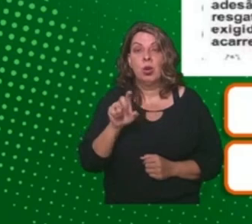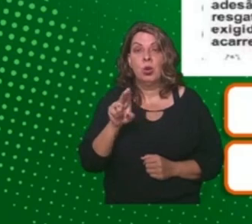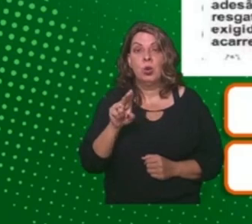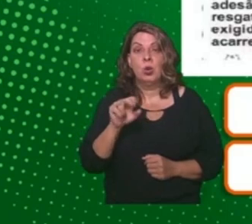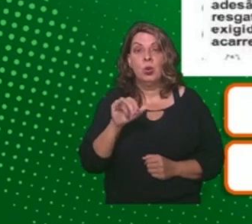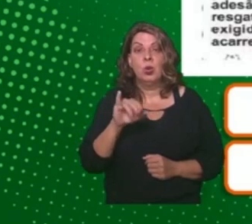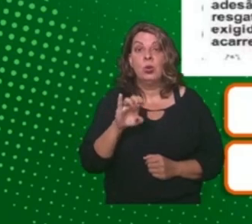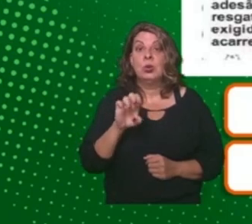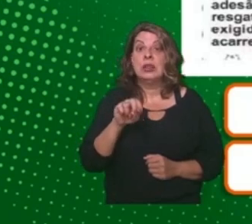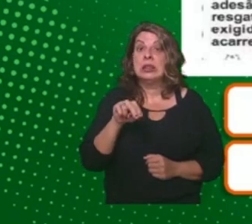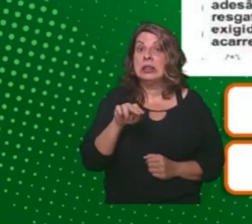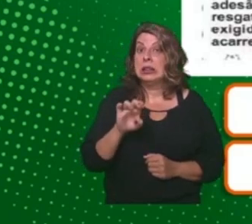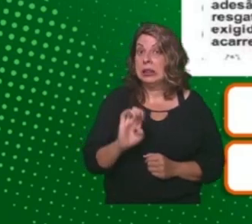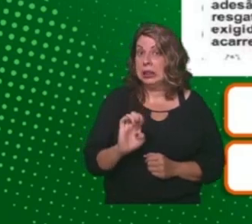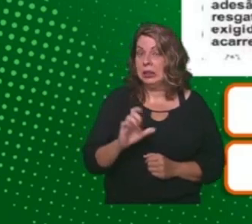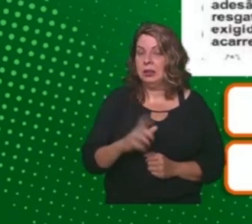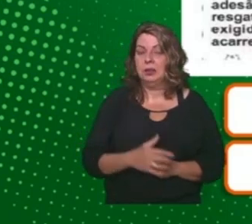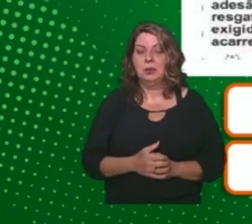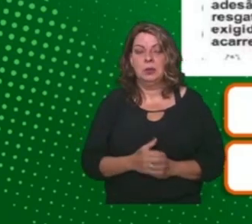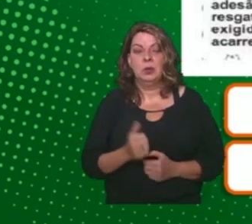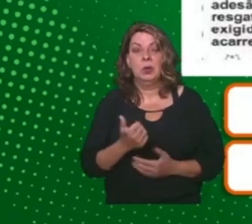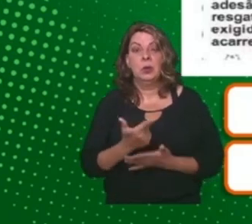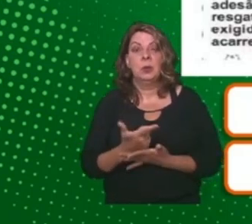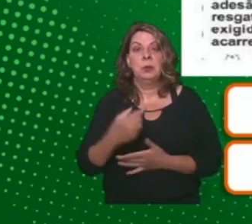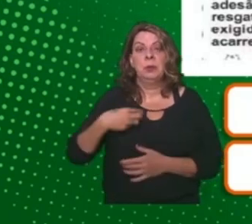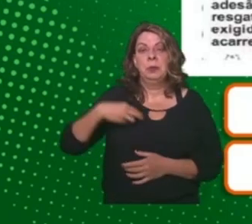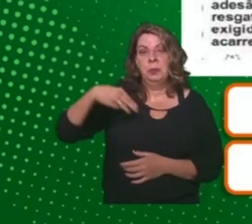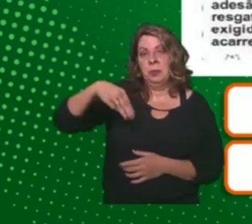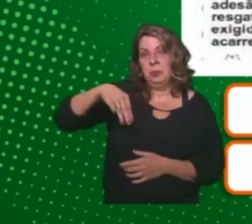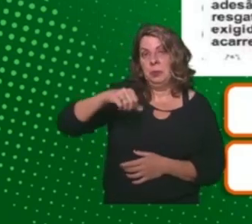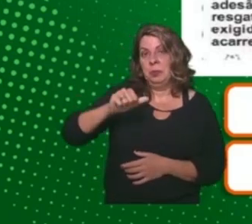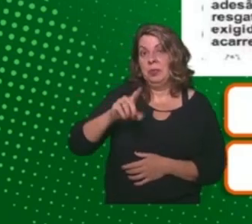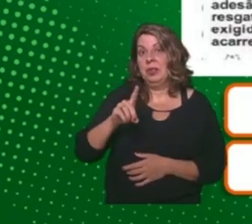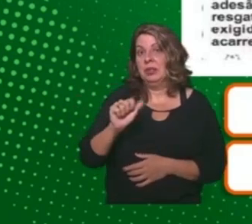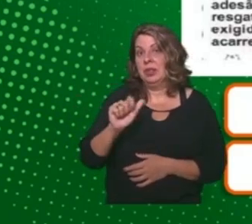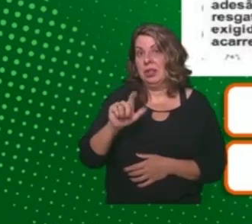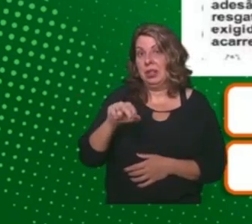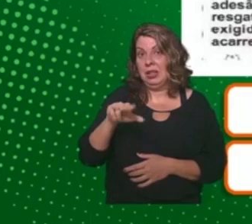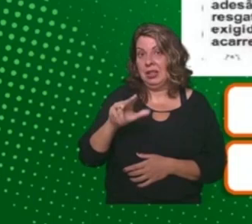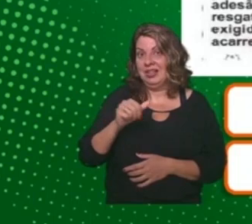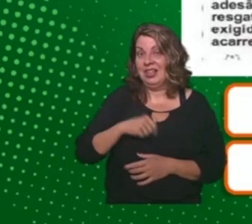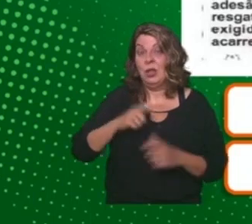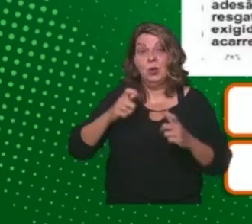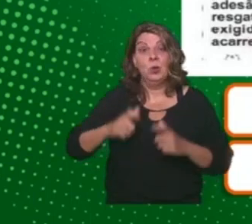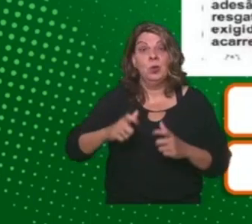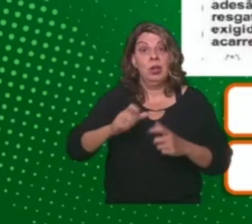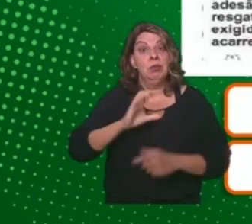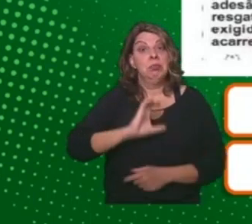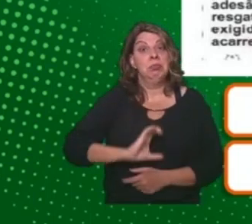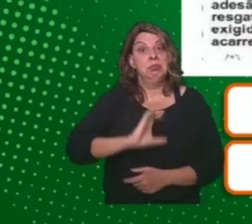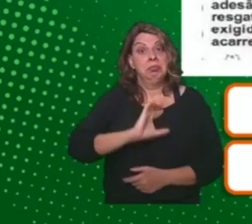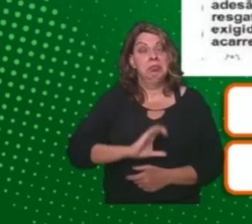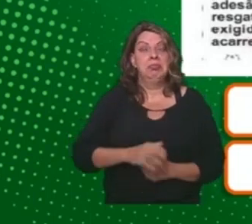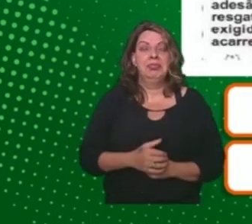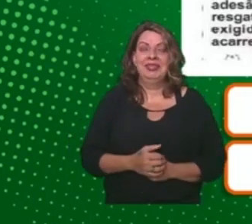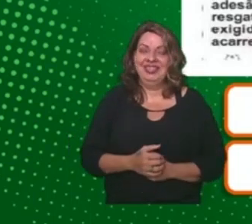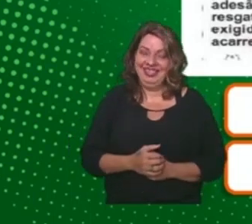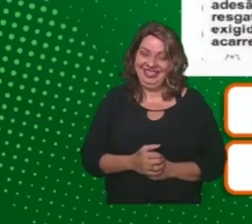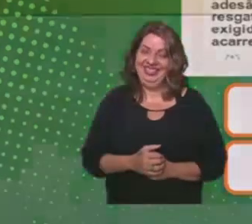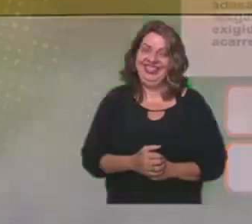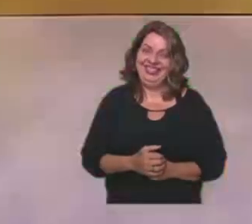aí, tá vendo? E adquiriu com a Madalena Regional Capela, parabéns,